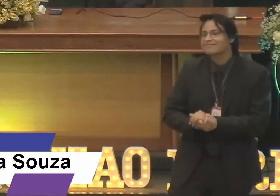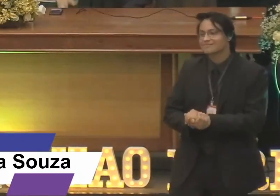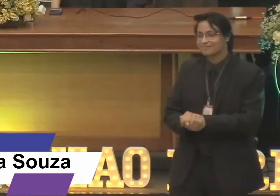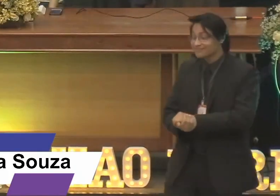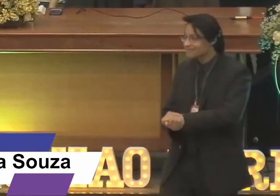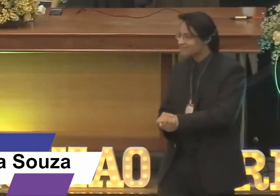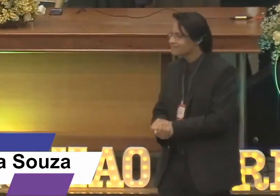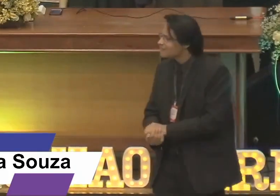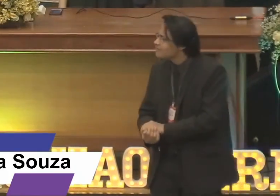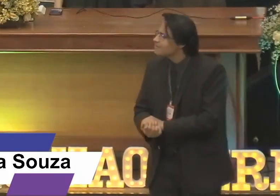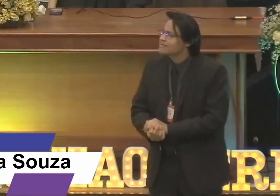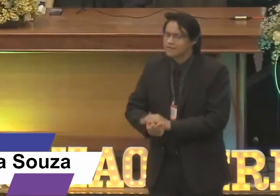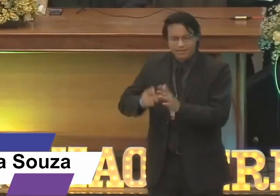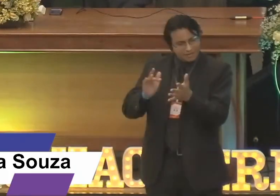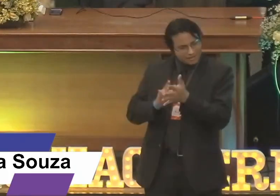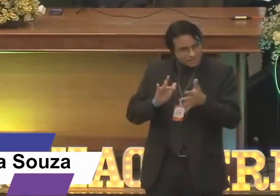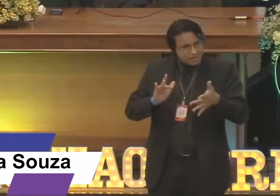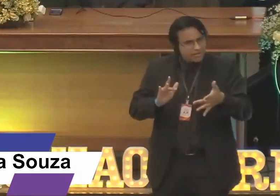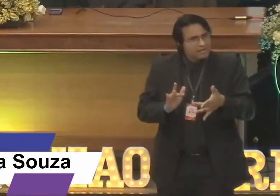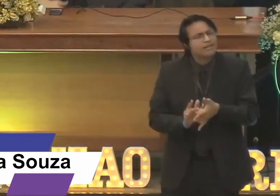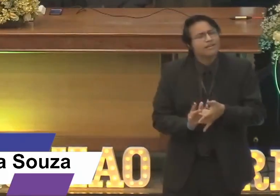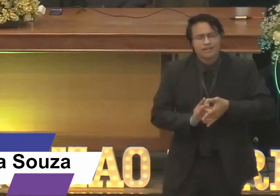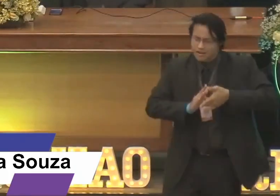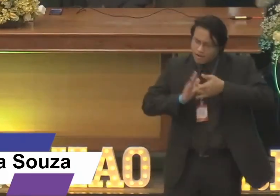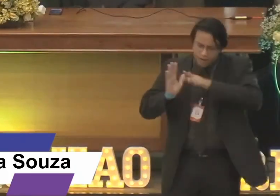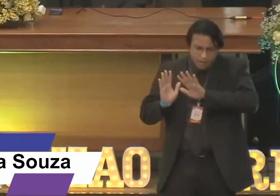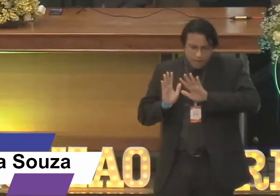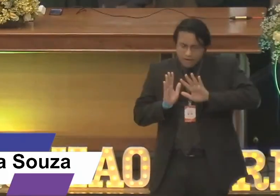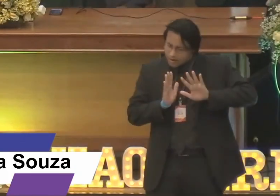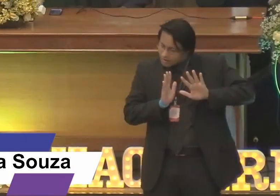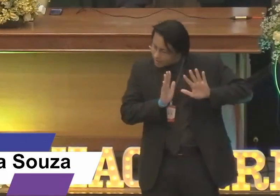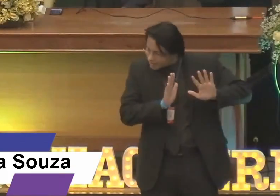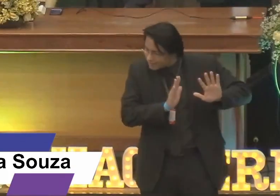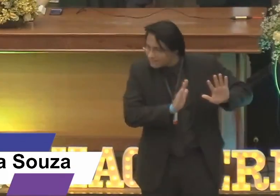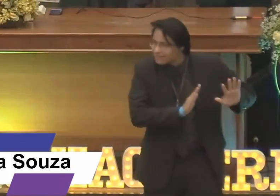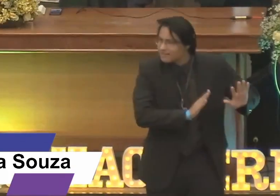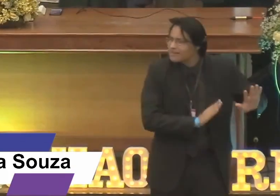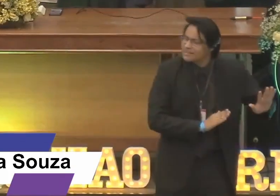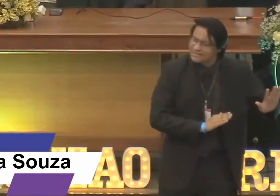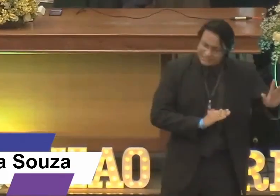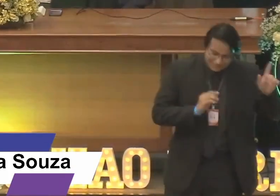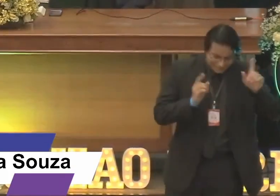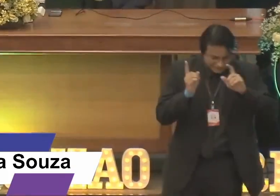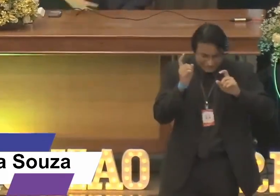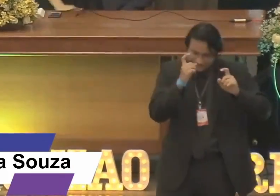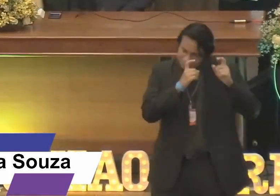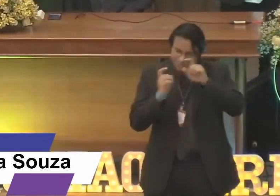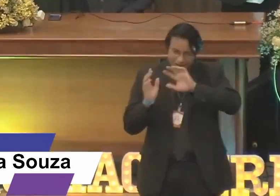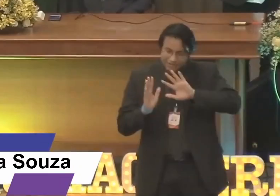Então queima, Jesus, queima, queima toda a